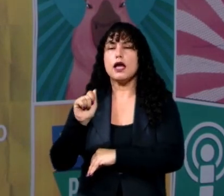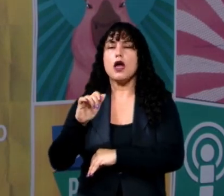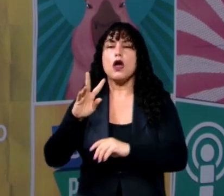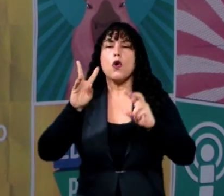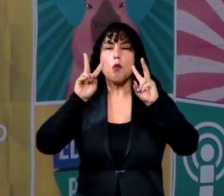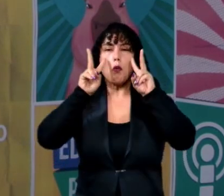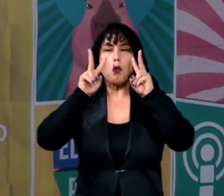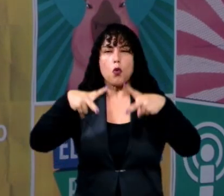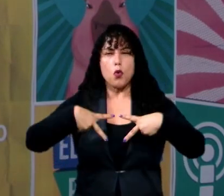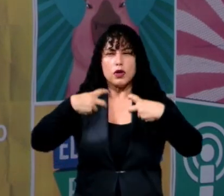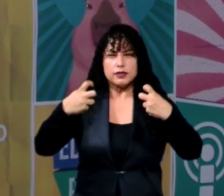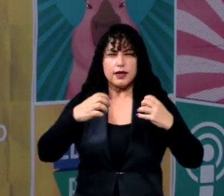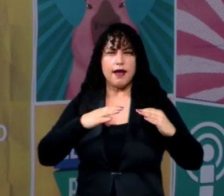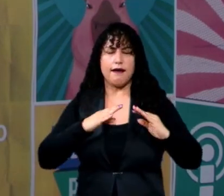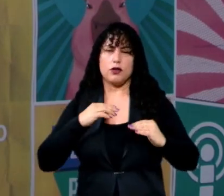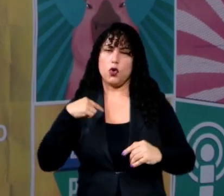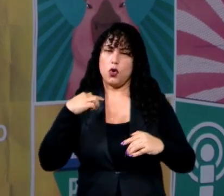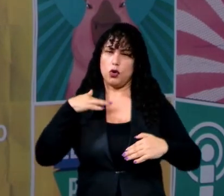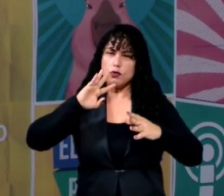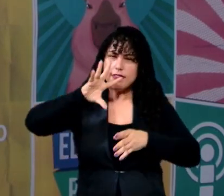A paz com os outros,